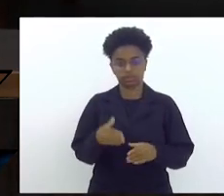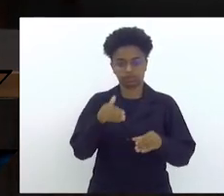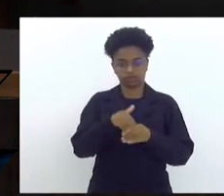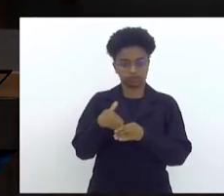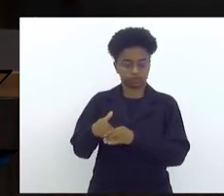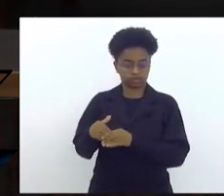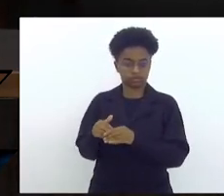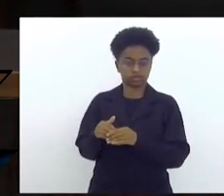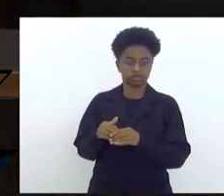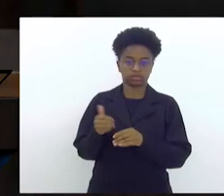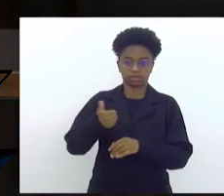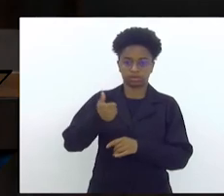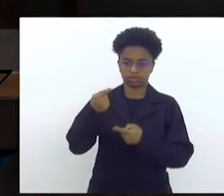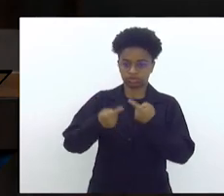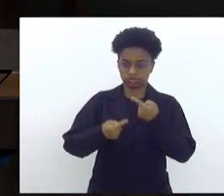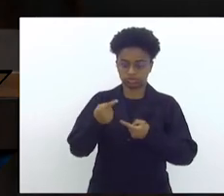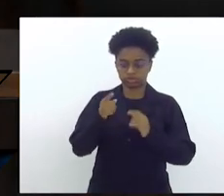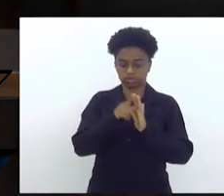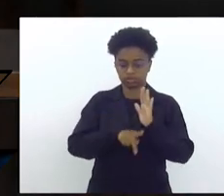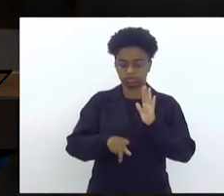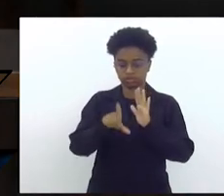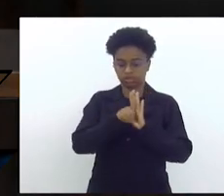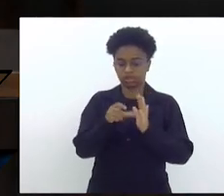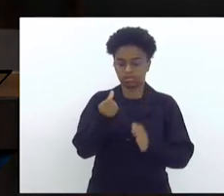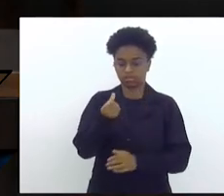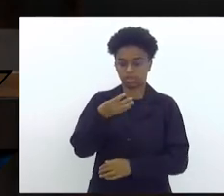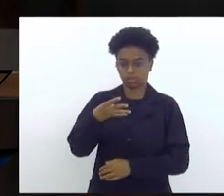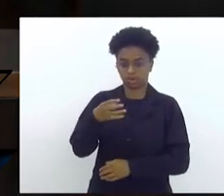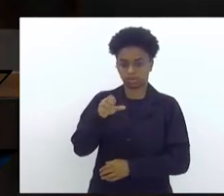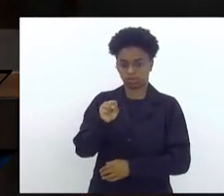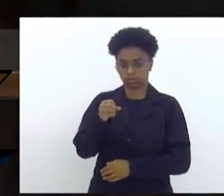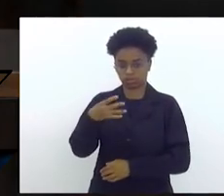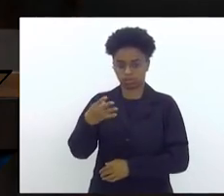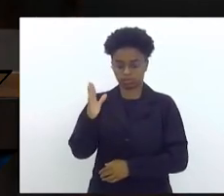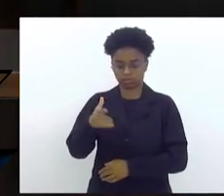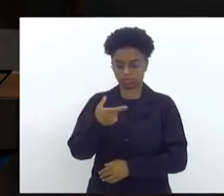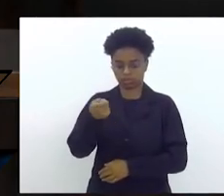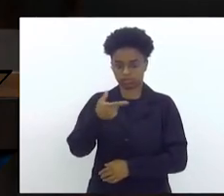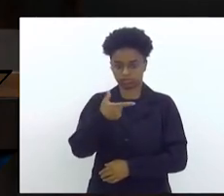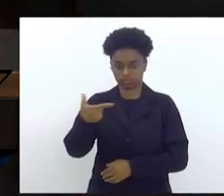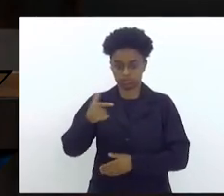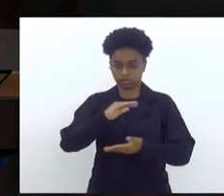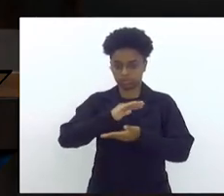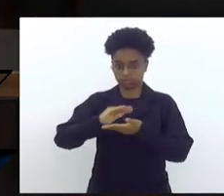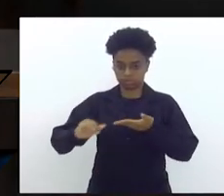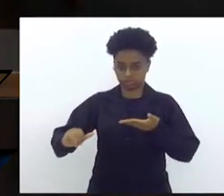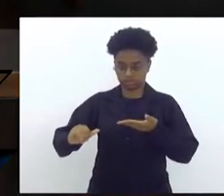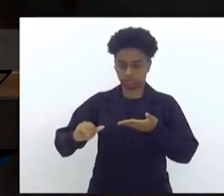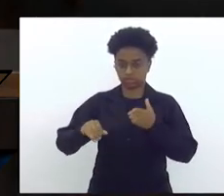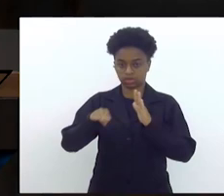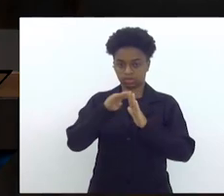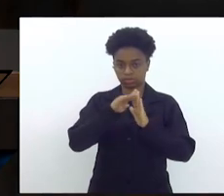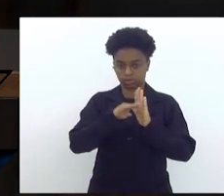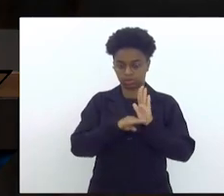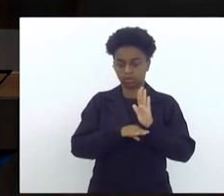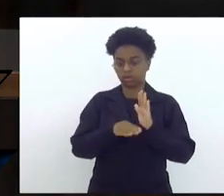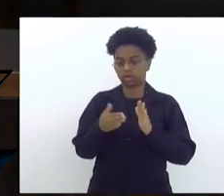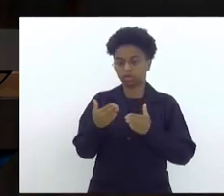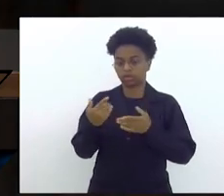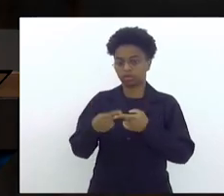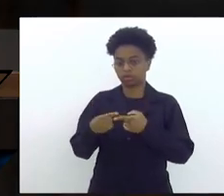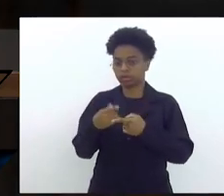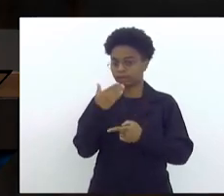em primeira discussão projeto de lei meia quatro oito quatro e 22 retirada retirado a pedido